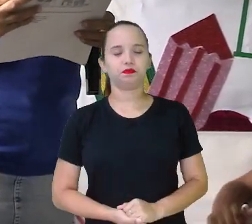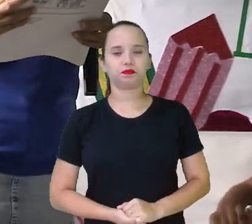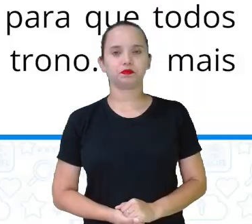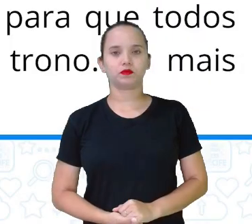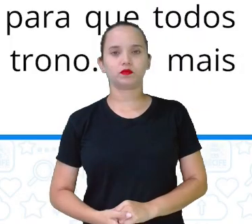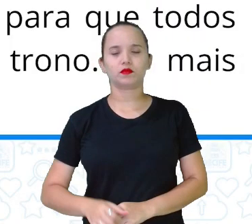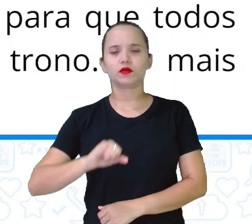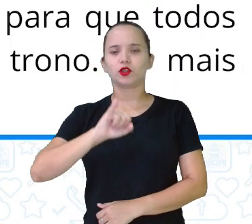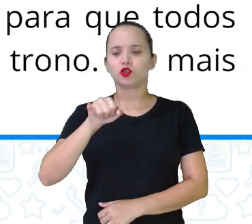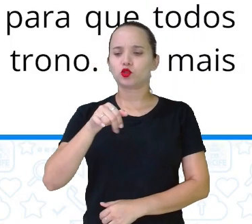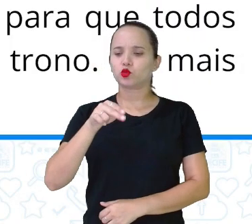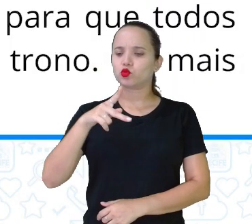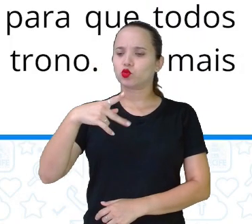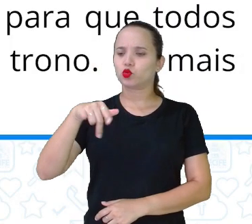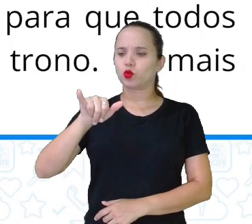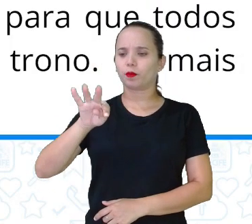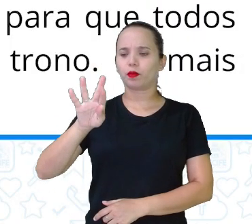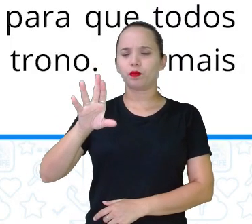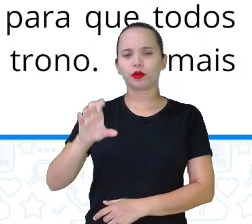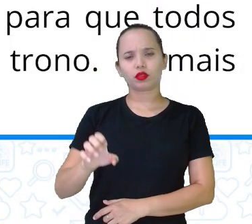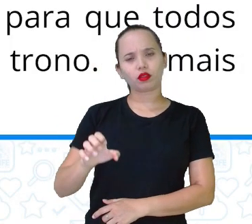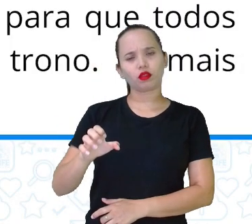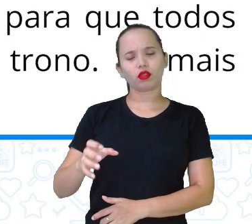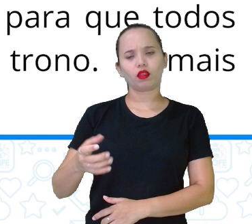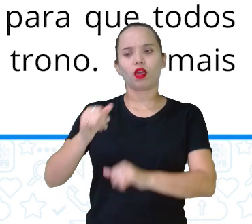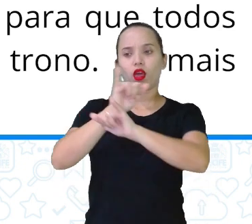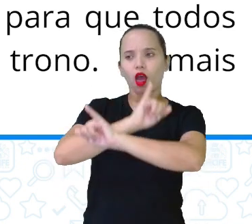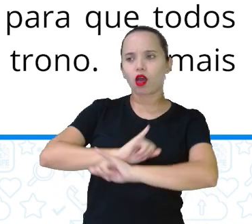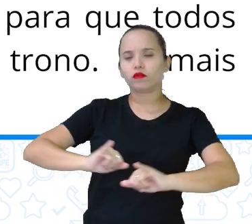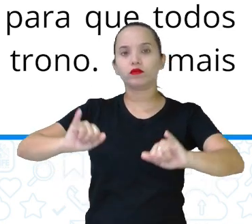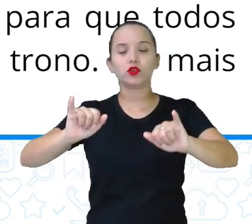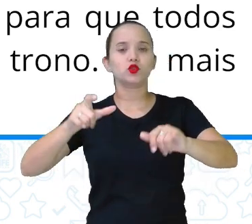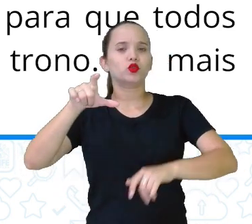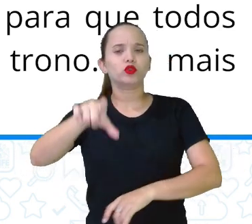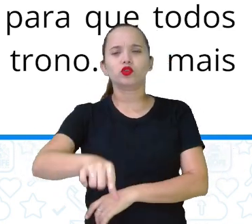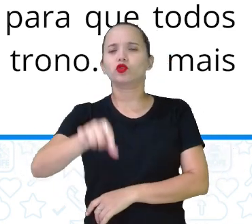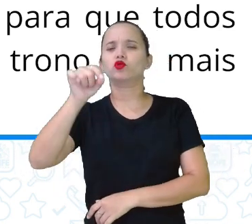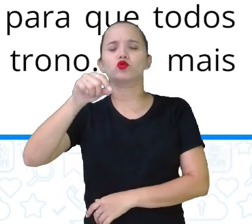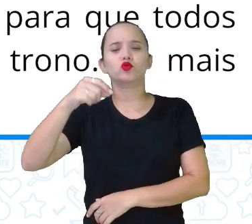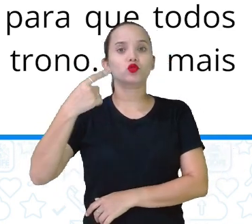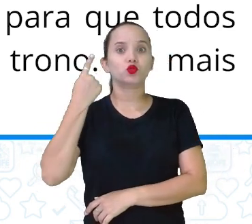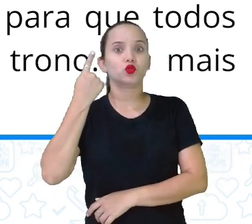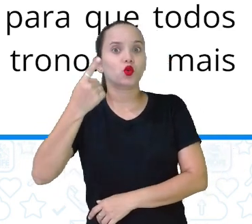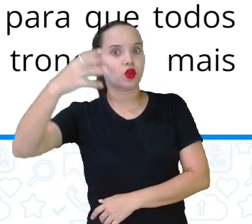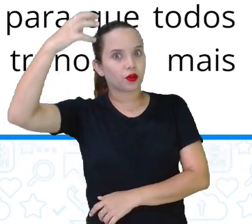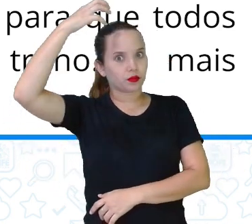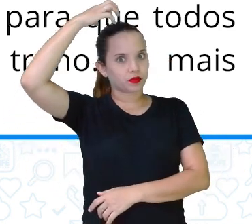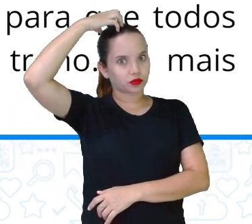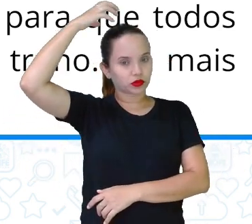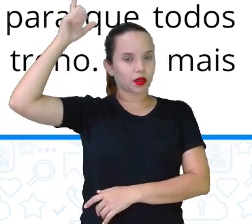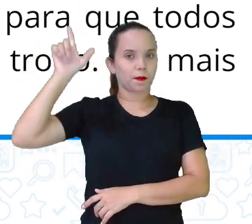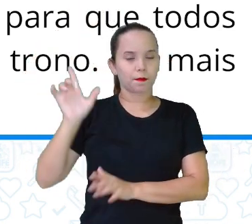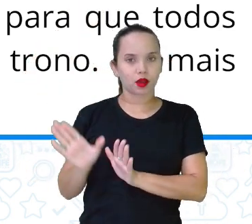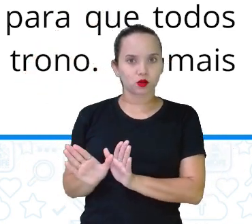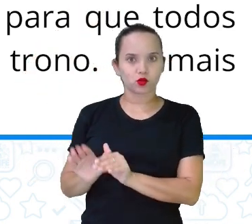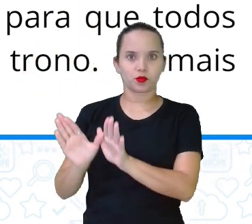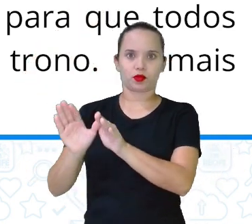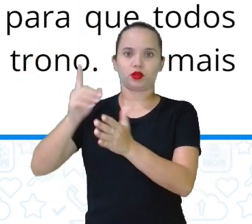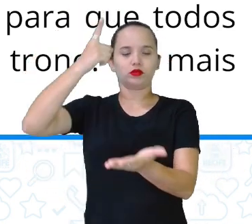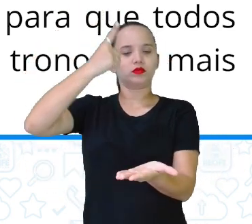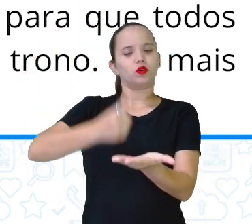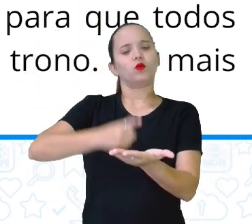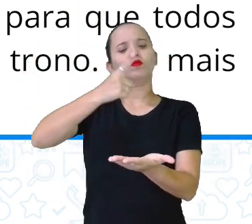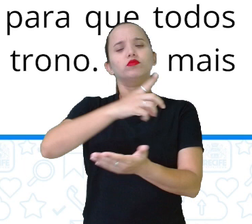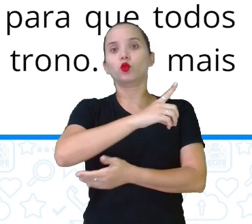Júpiter deu a notícia de que pretendia escolher um rei para os pássaros e marcou uma data para